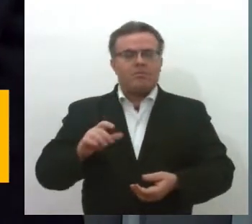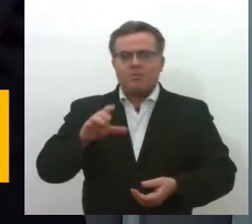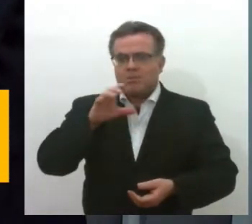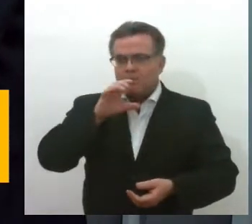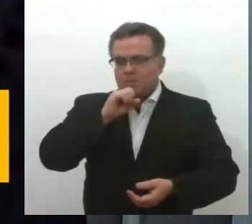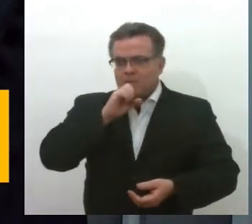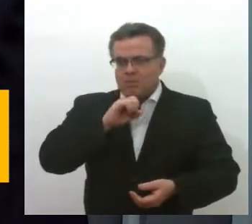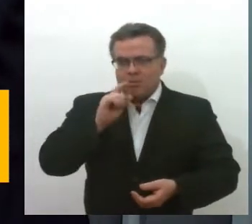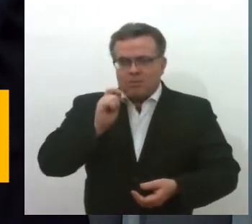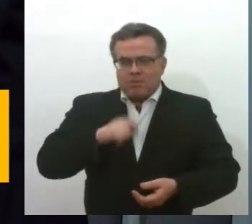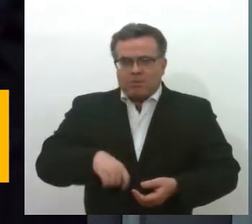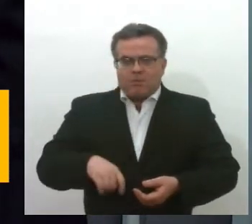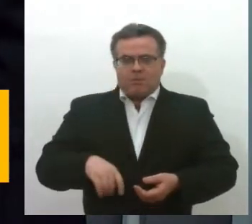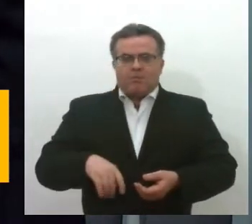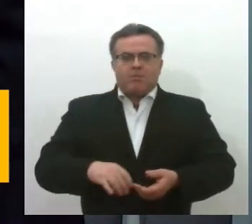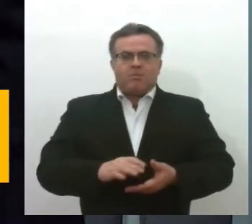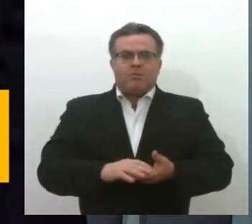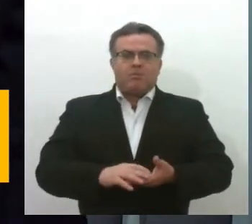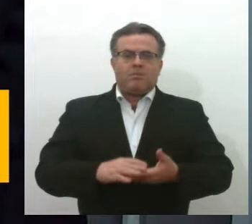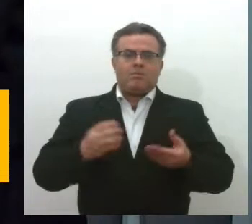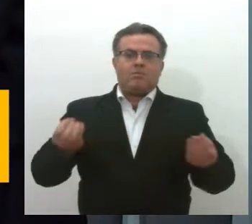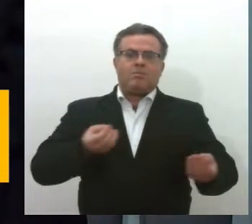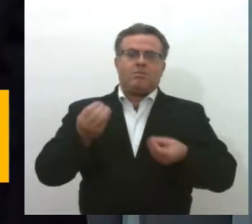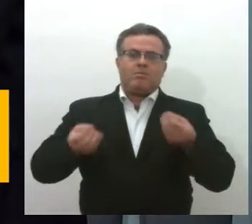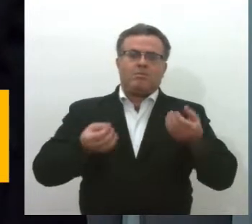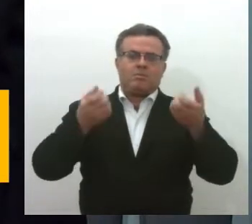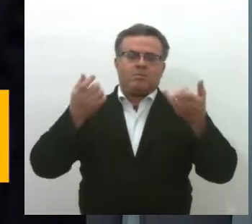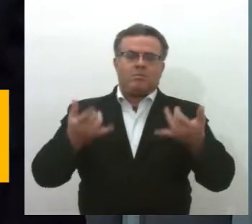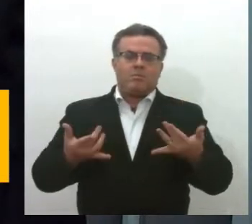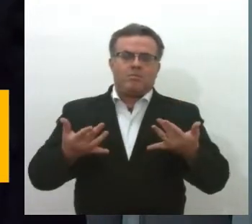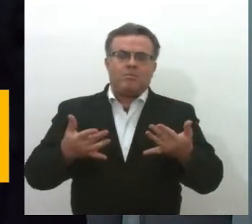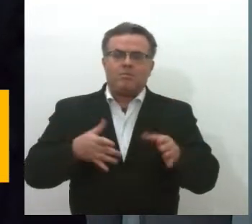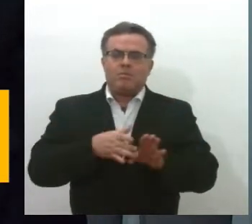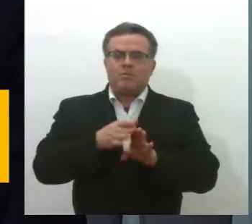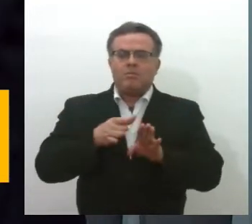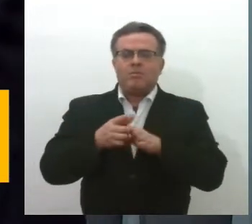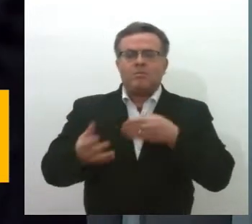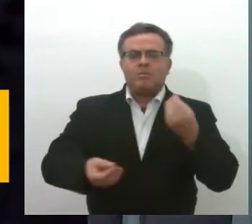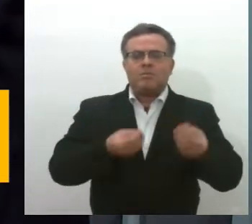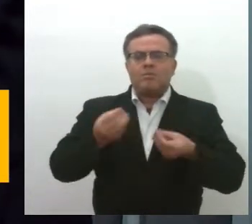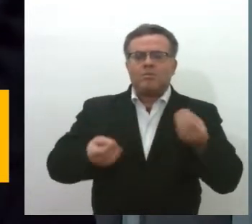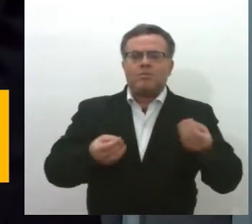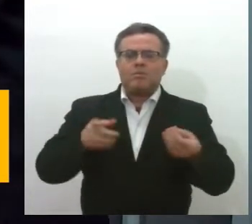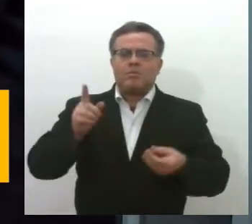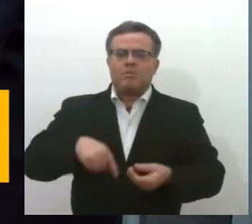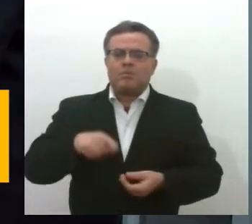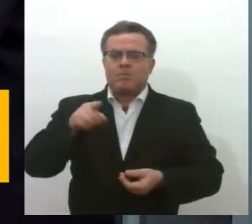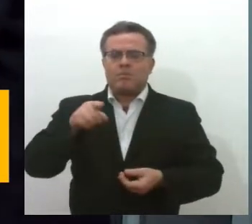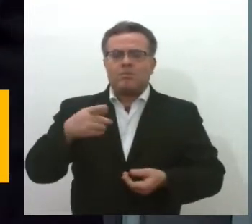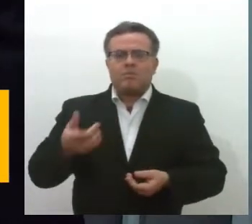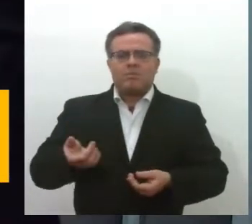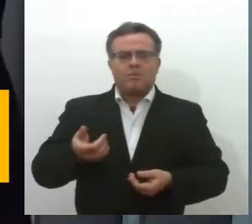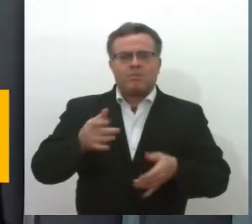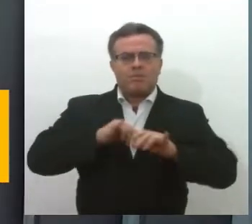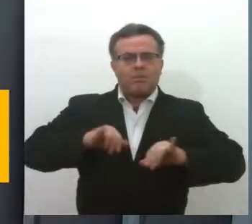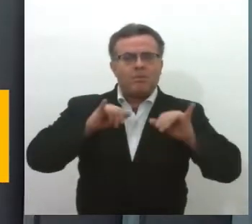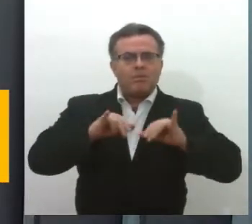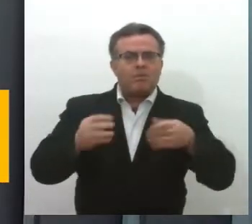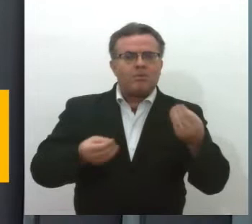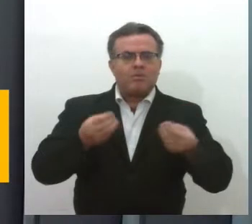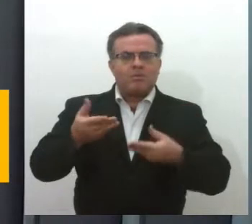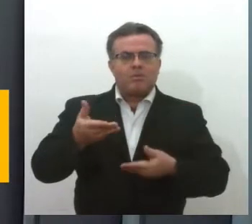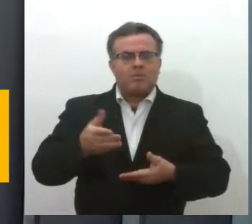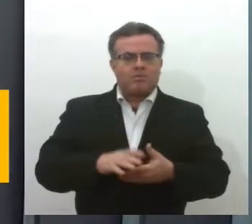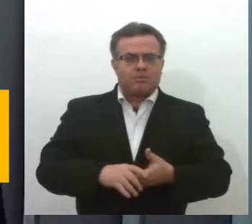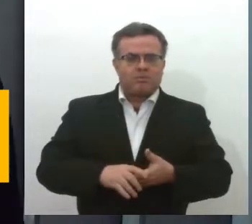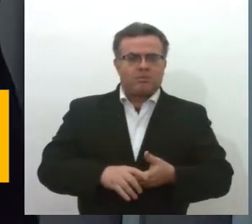crueldade animal. O que a população precisa saber sobre essa campanha de conscientização? Boa tarde.